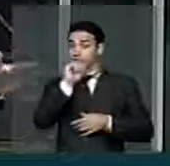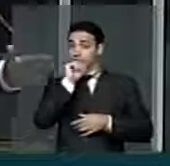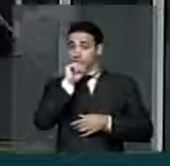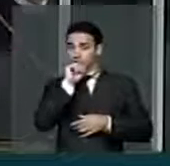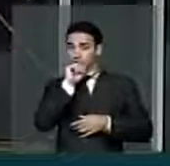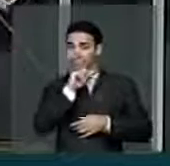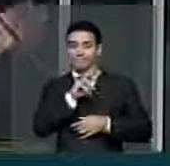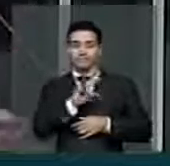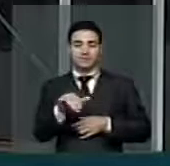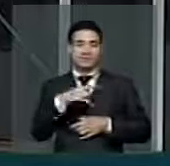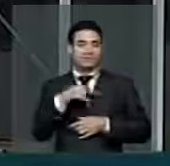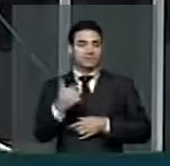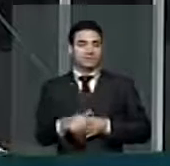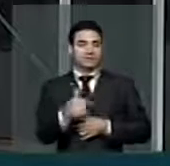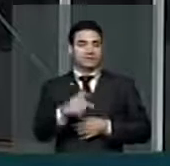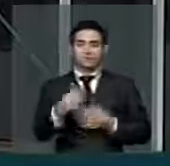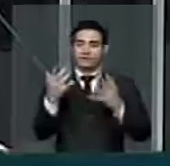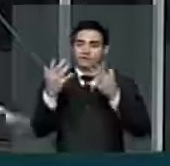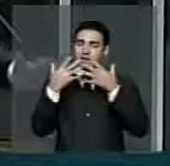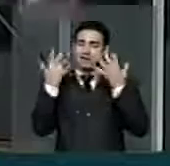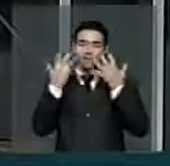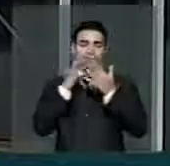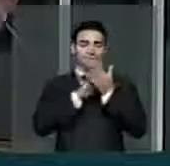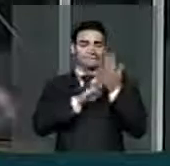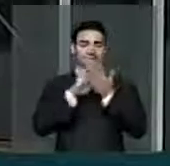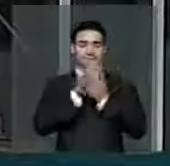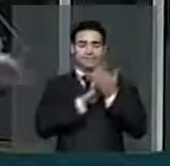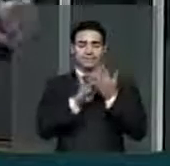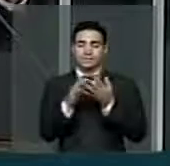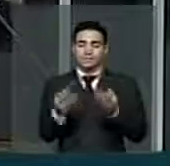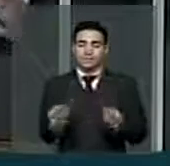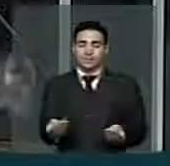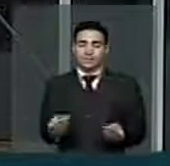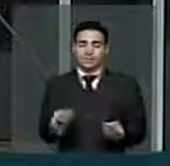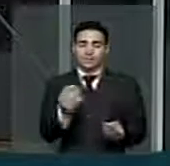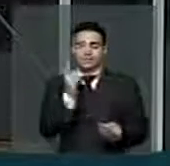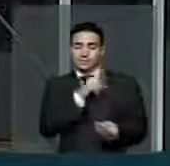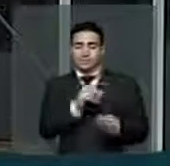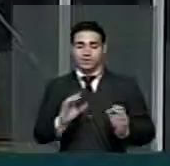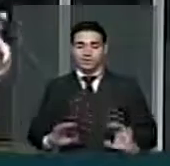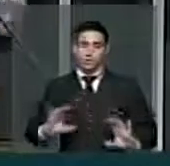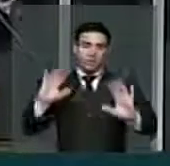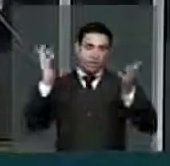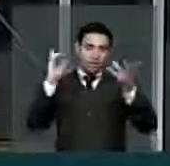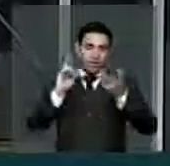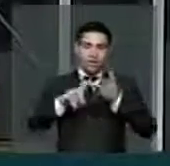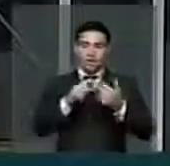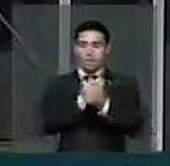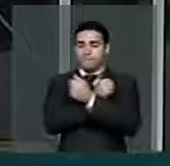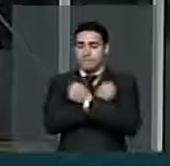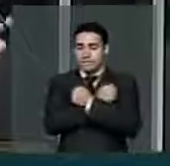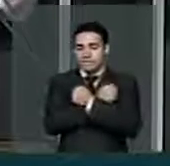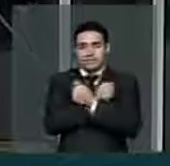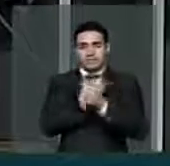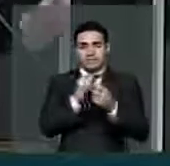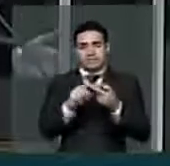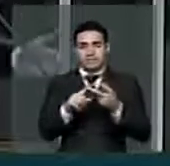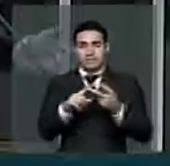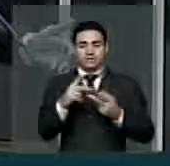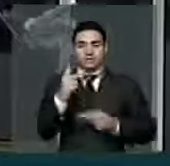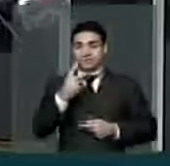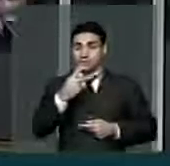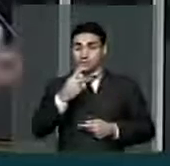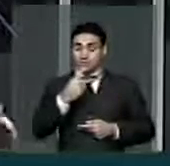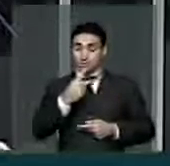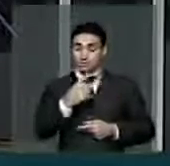não terão alegria de poder comemorá-lo abraçando os seus